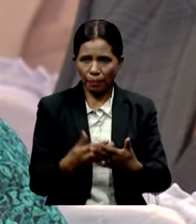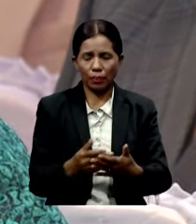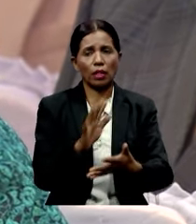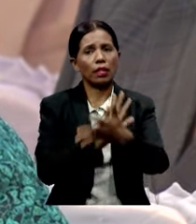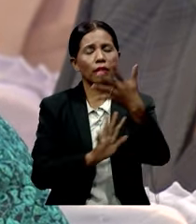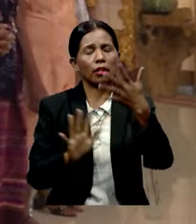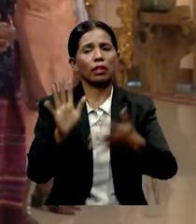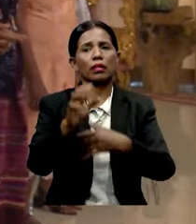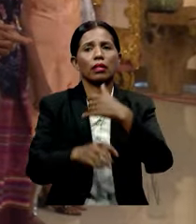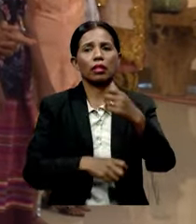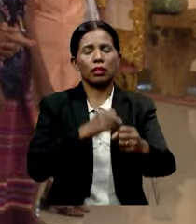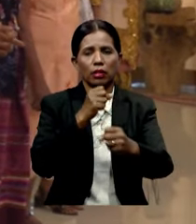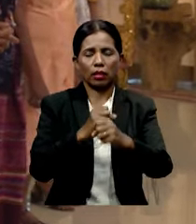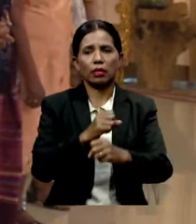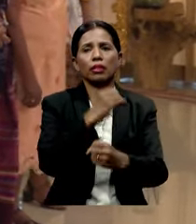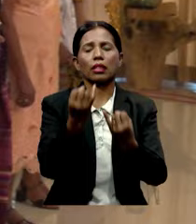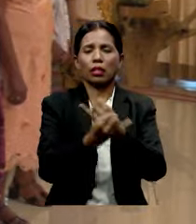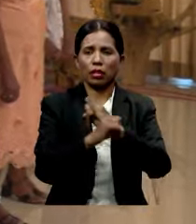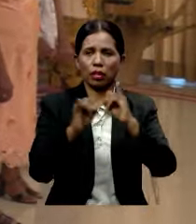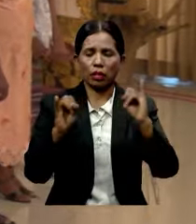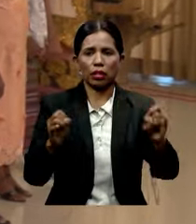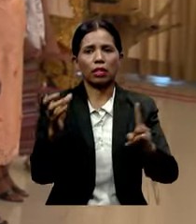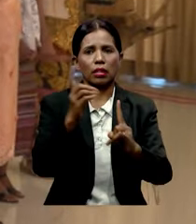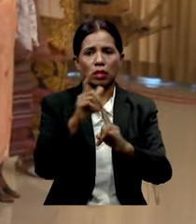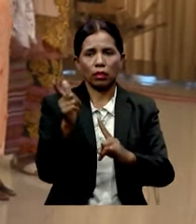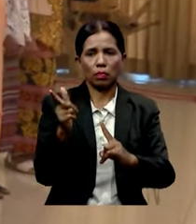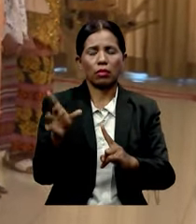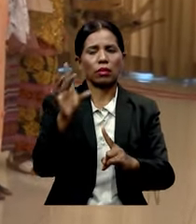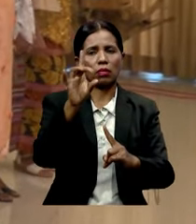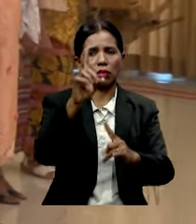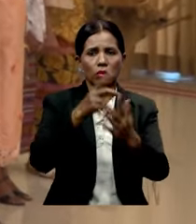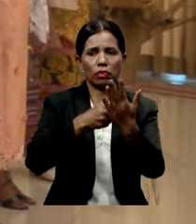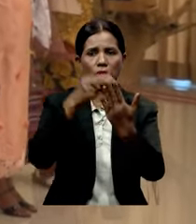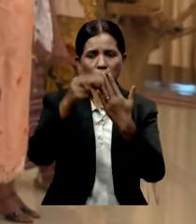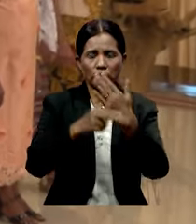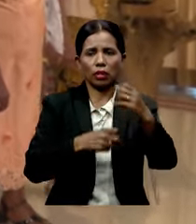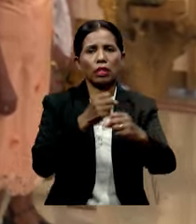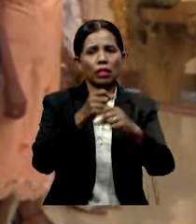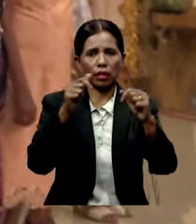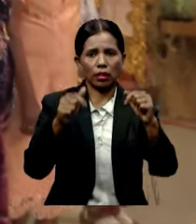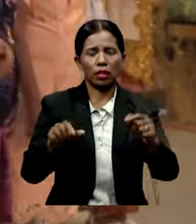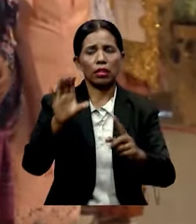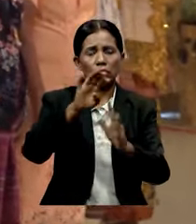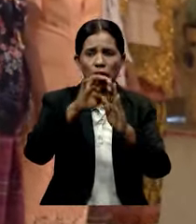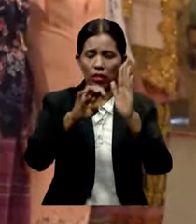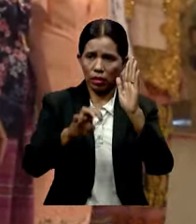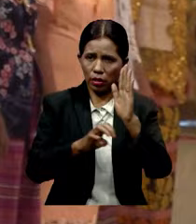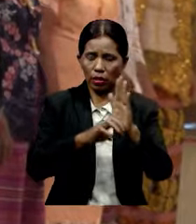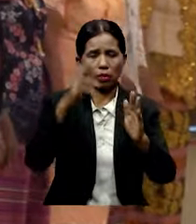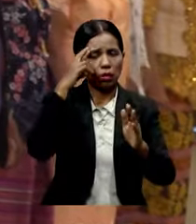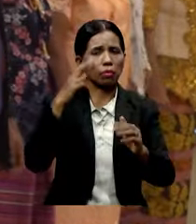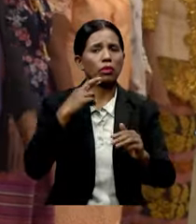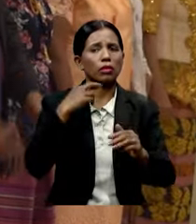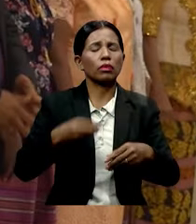celebração aniversário proclamação independência e a loron ruanulo recingualo fula novembro tina ne, chefe estado condecora